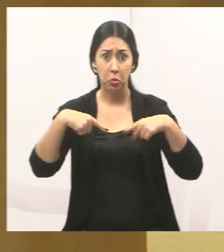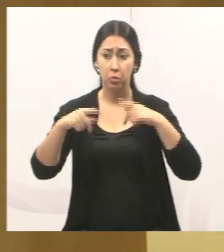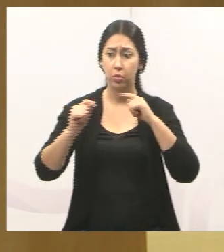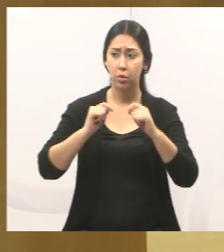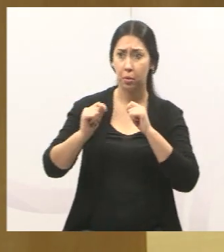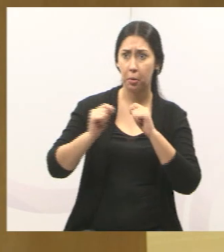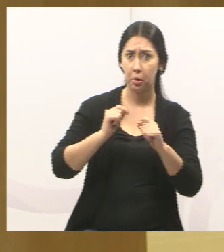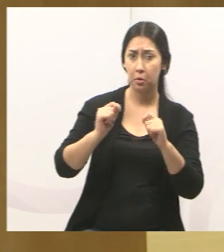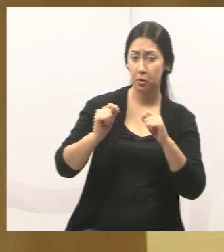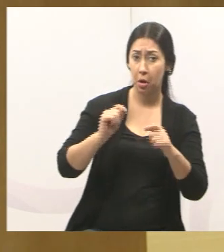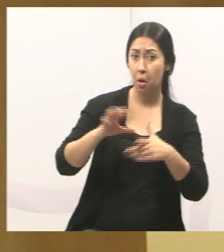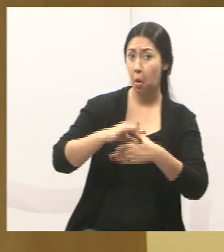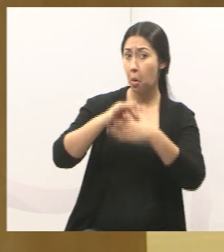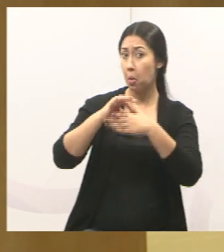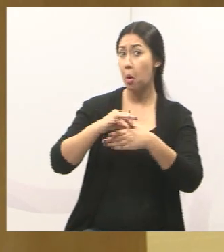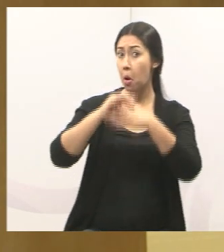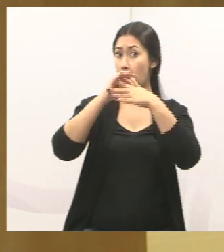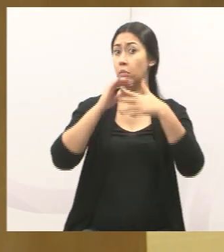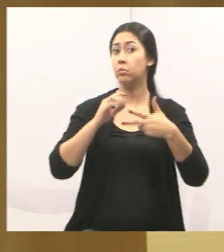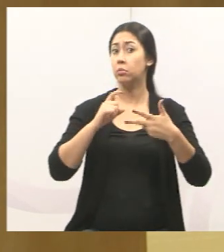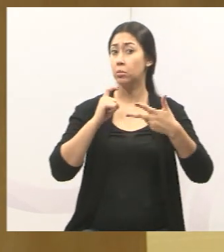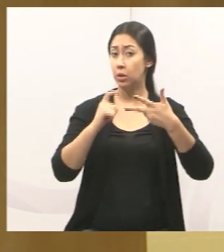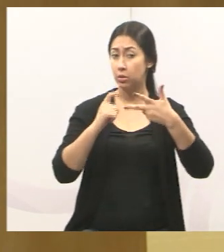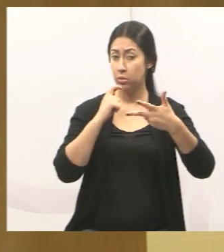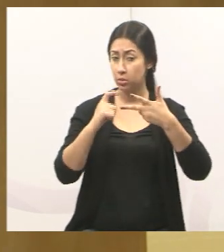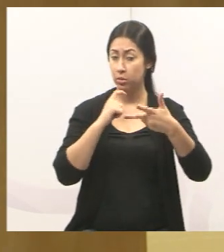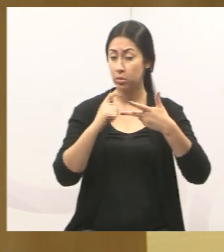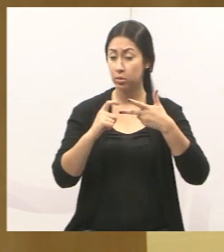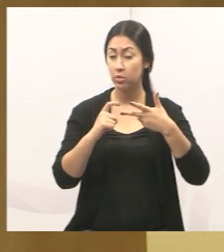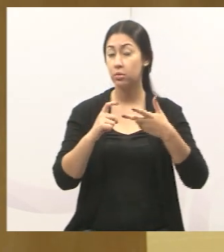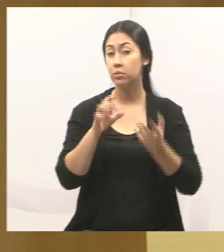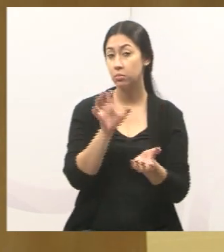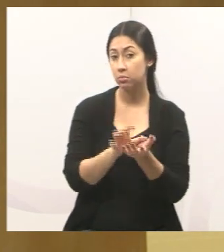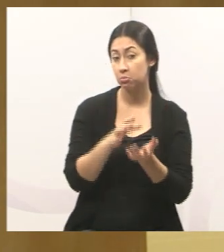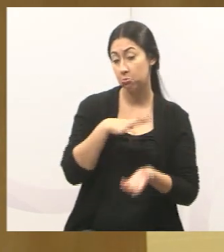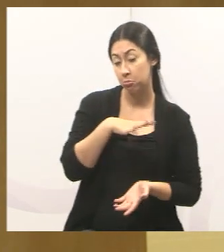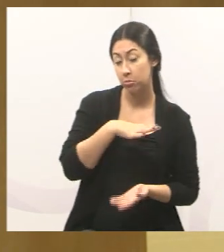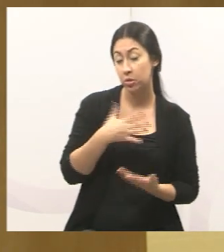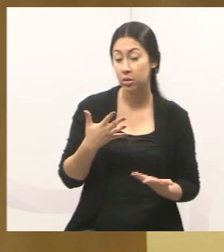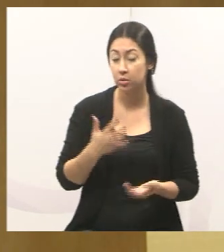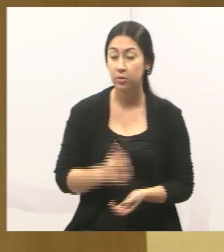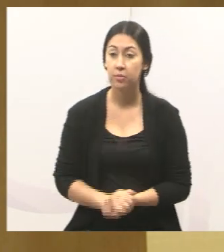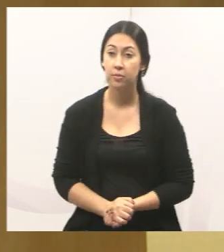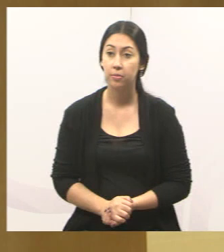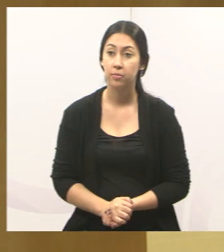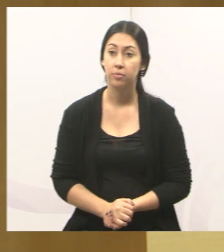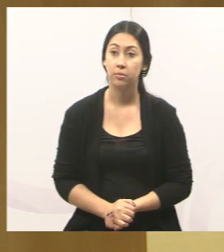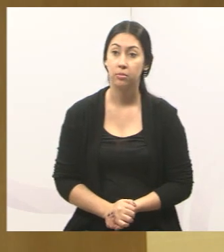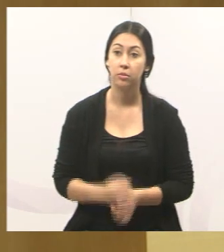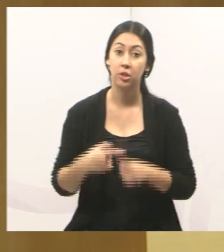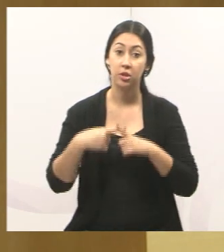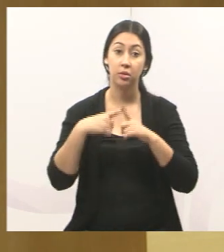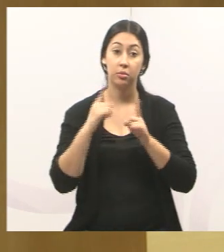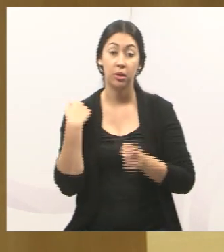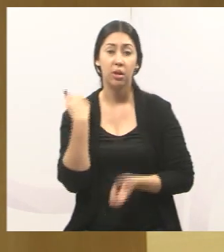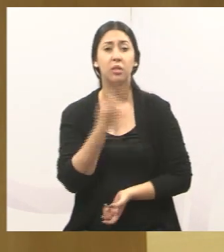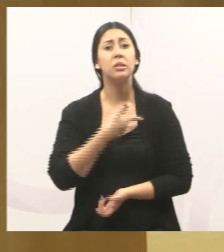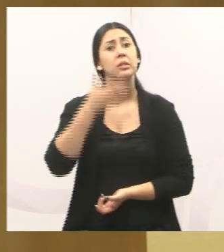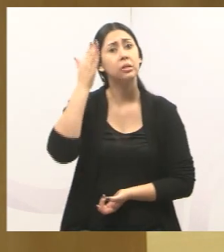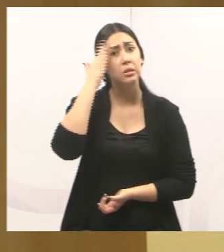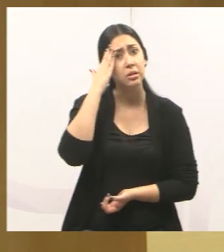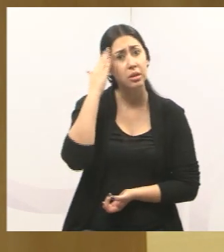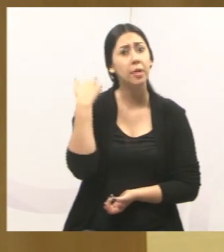ser chefe do Poder Executivo de uma cidade. Só que a gente sabe